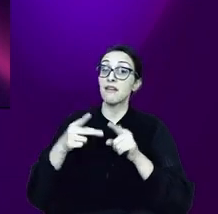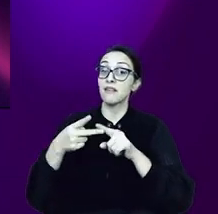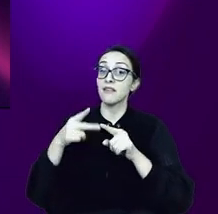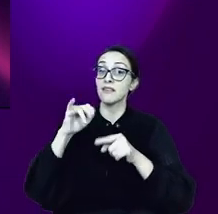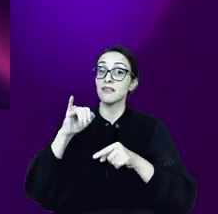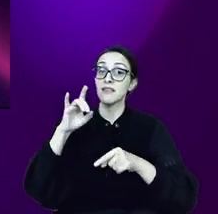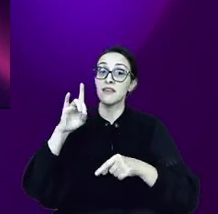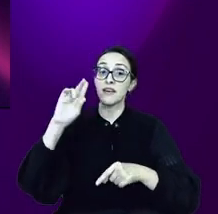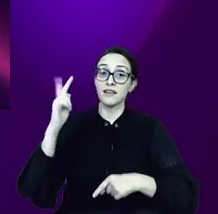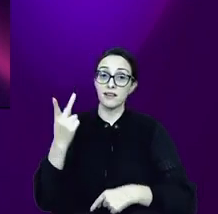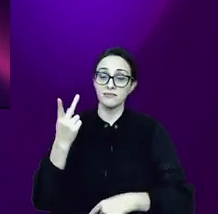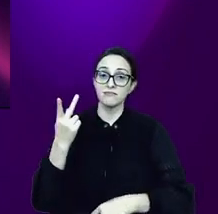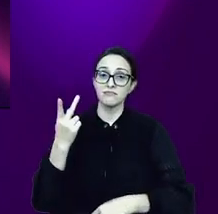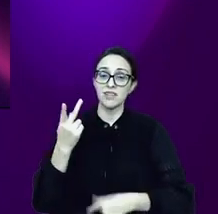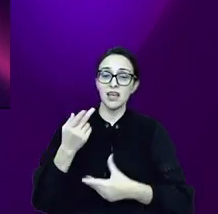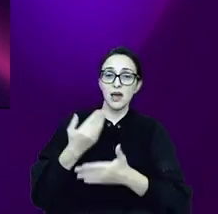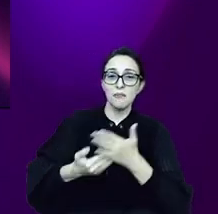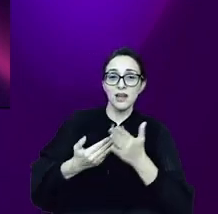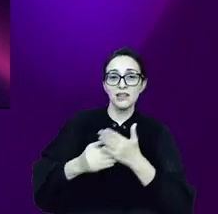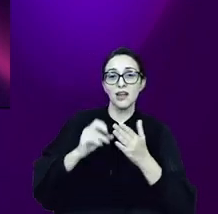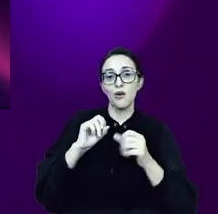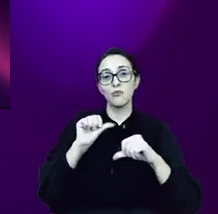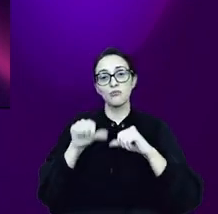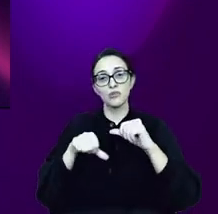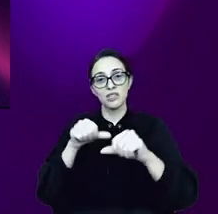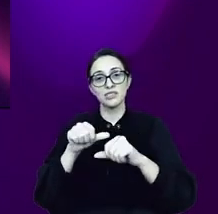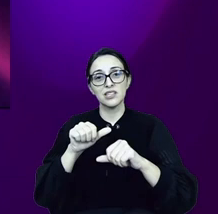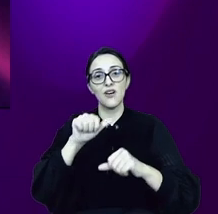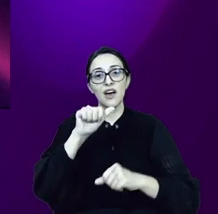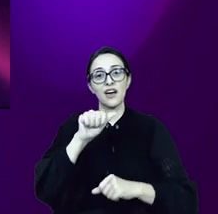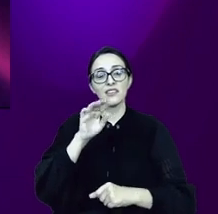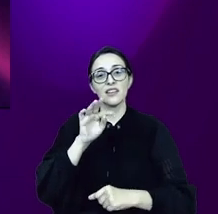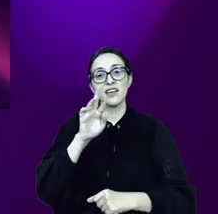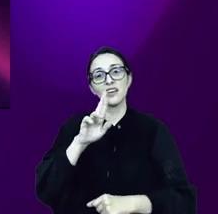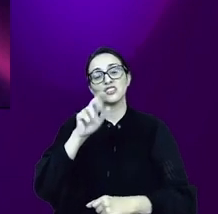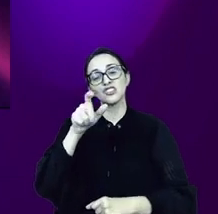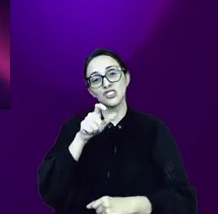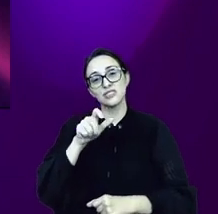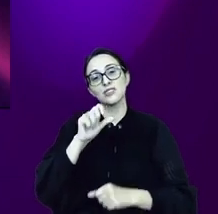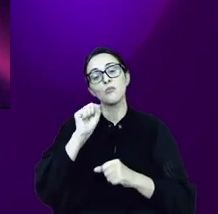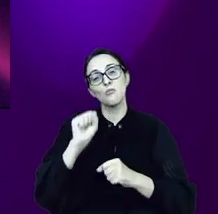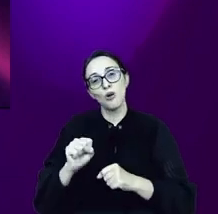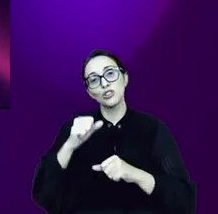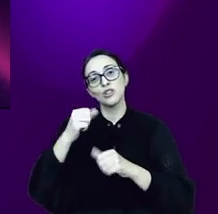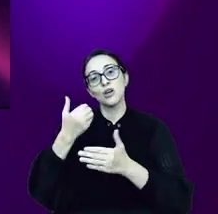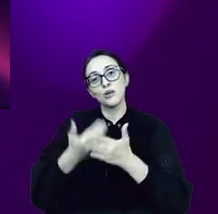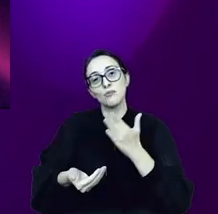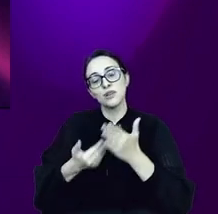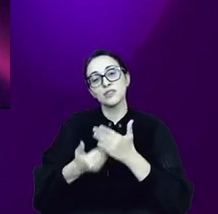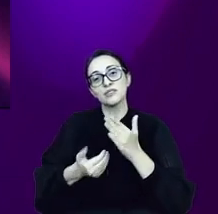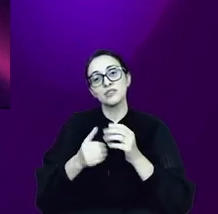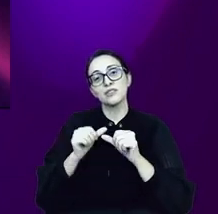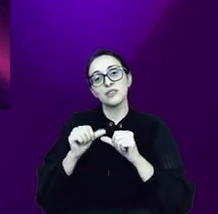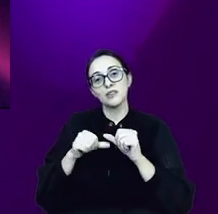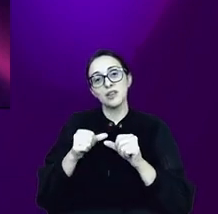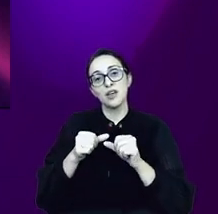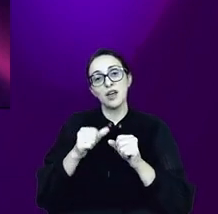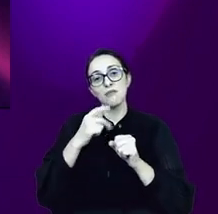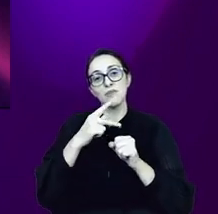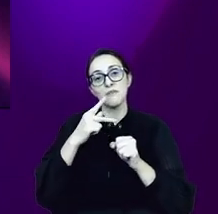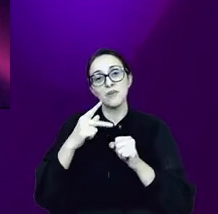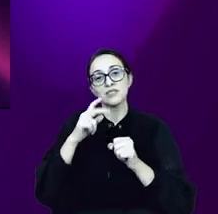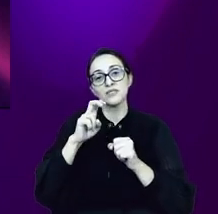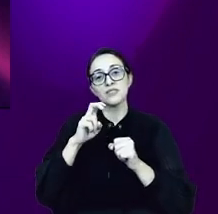que você tem a perda ou mutação no ATRX, é bem provável também ter a mutação do TP53